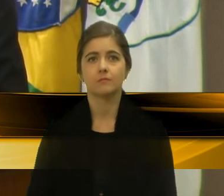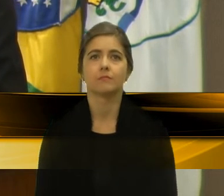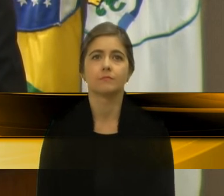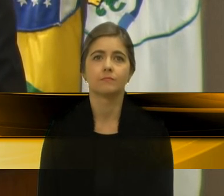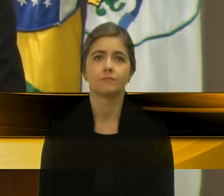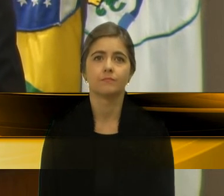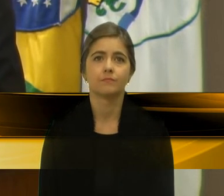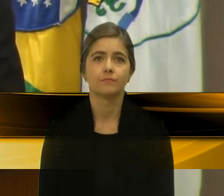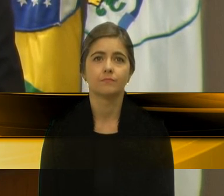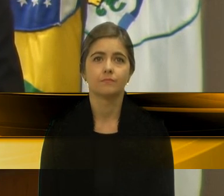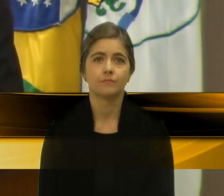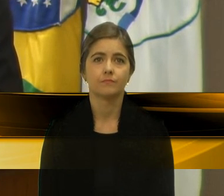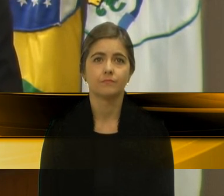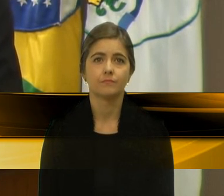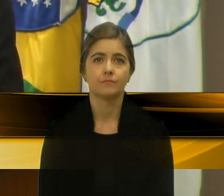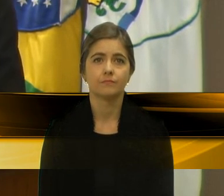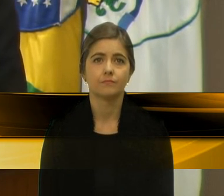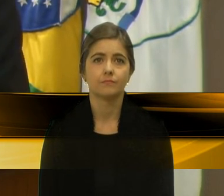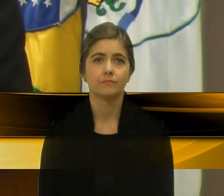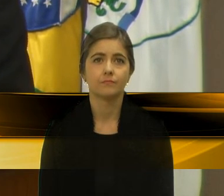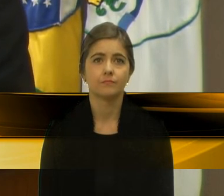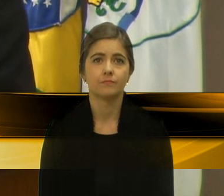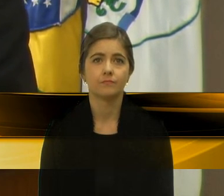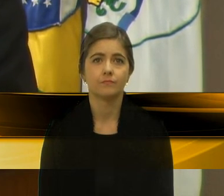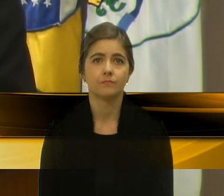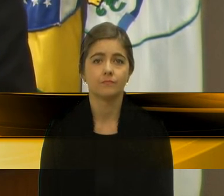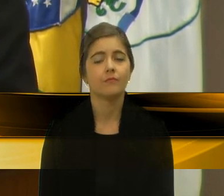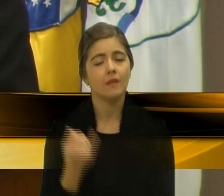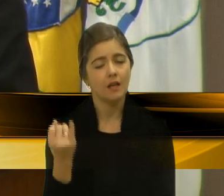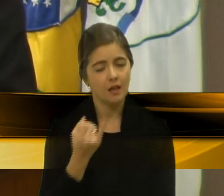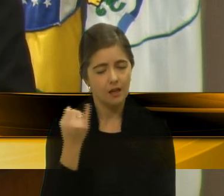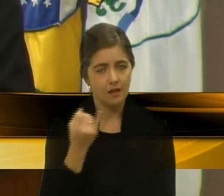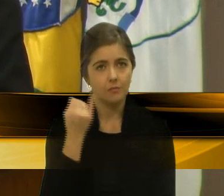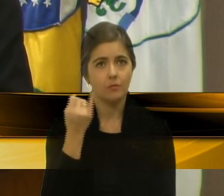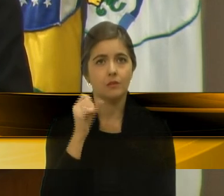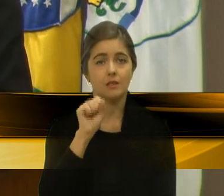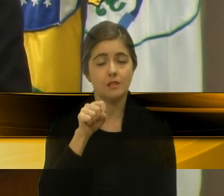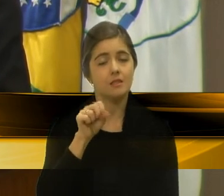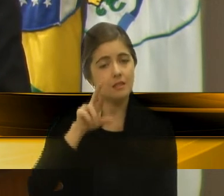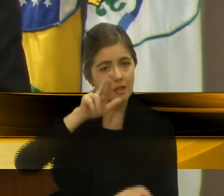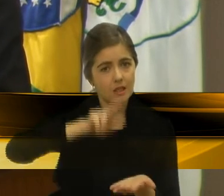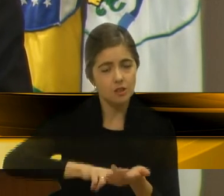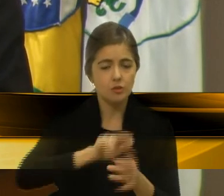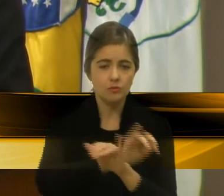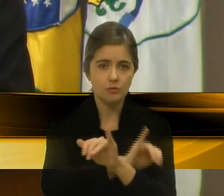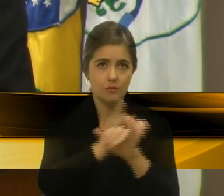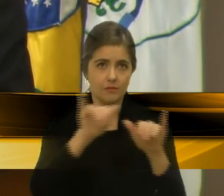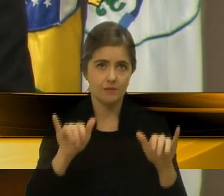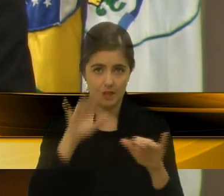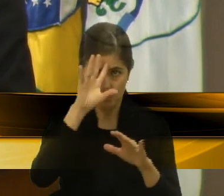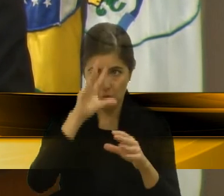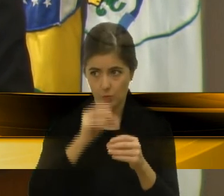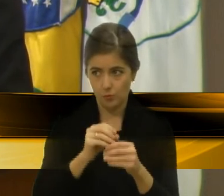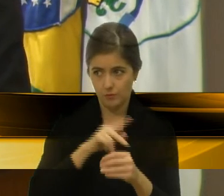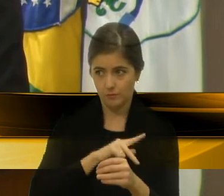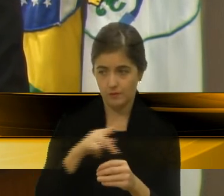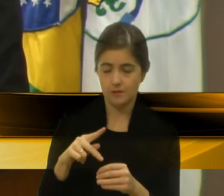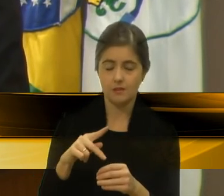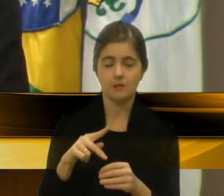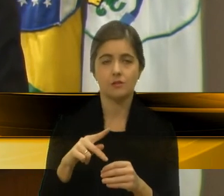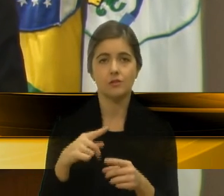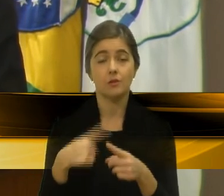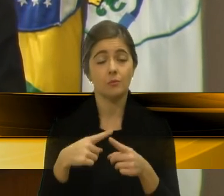de Trento, da Itália. Consideramos importante, então, fazer esse registro, senhor presidente, e concluindo, nesse plenário,